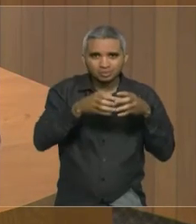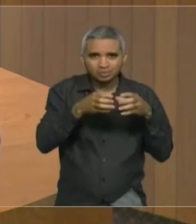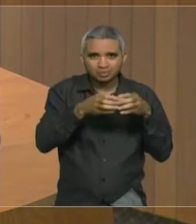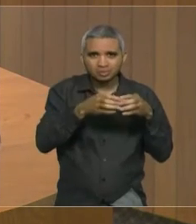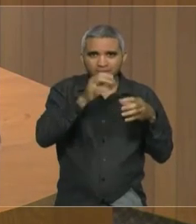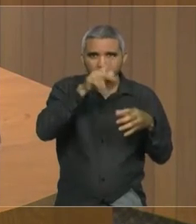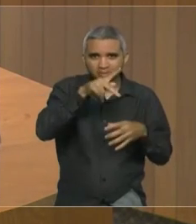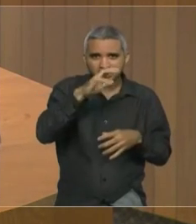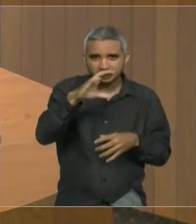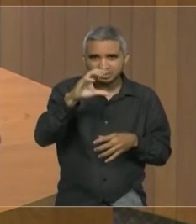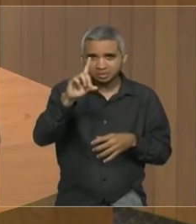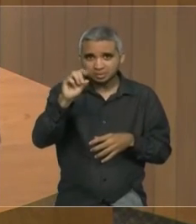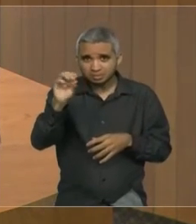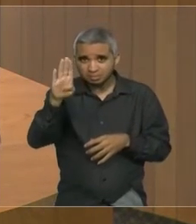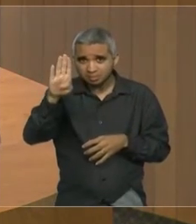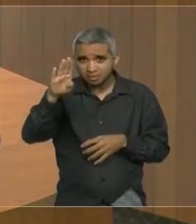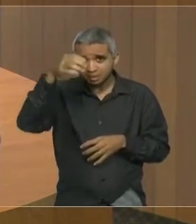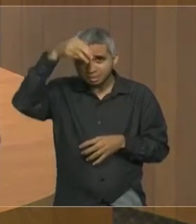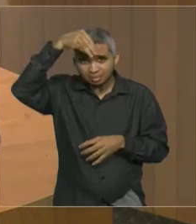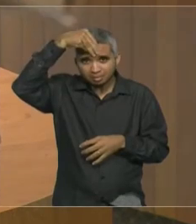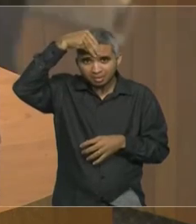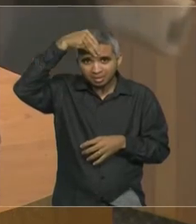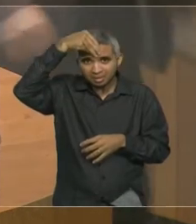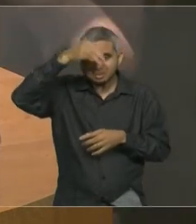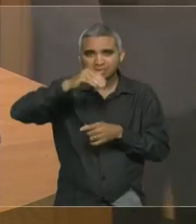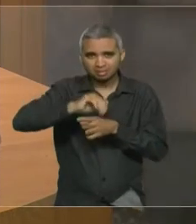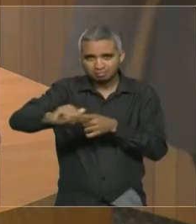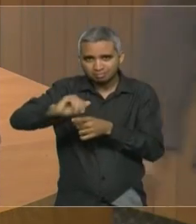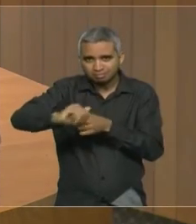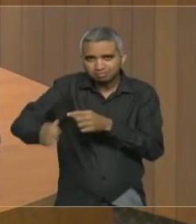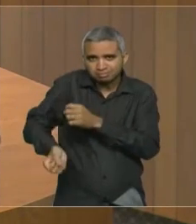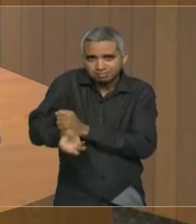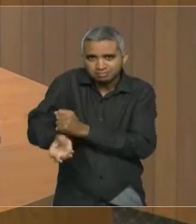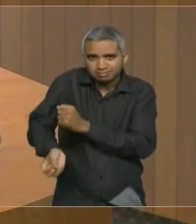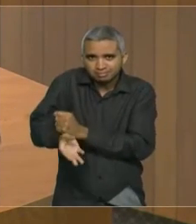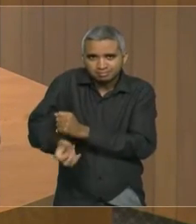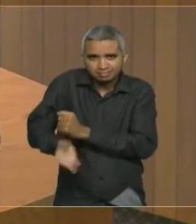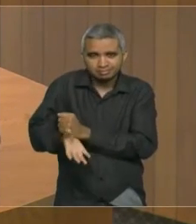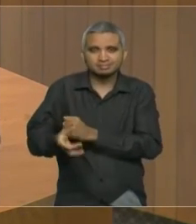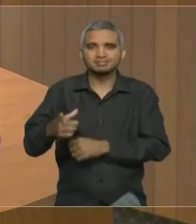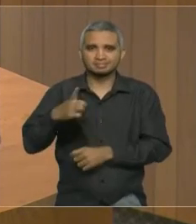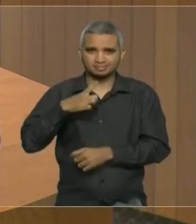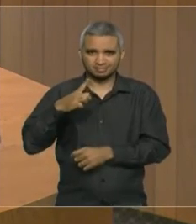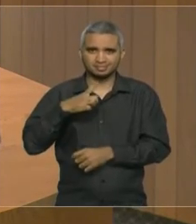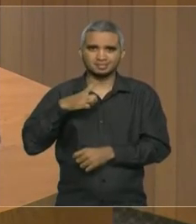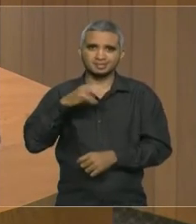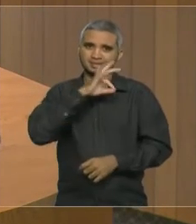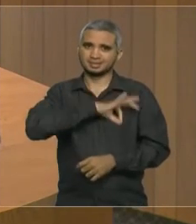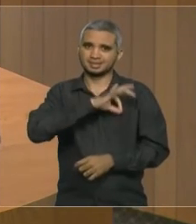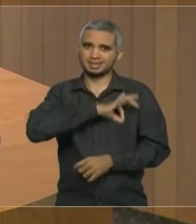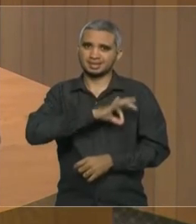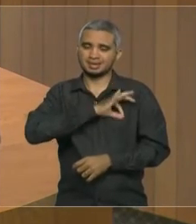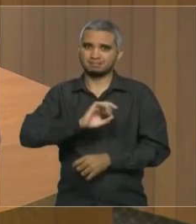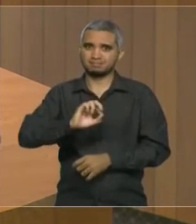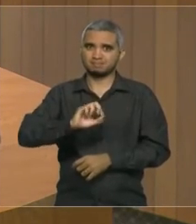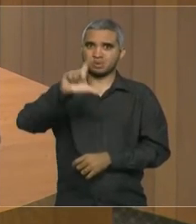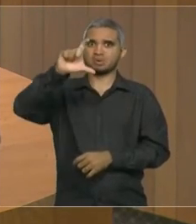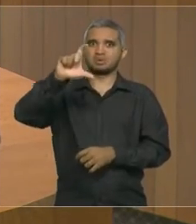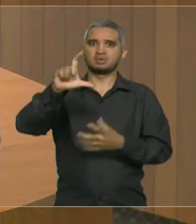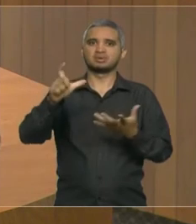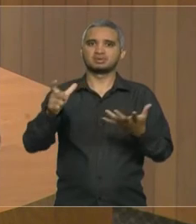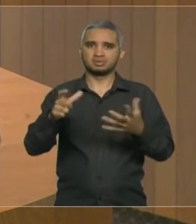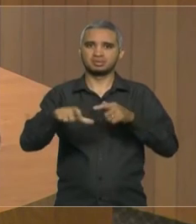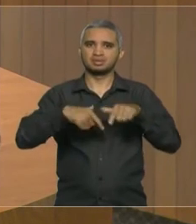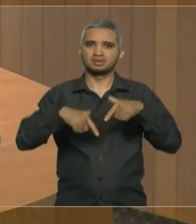governador, que estão sendo beneficiados com os altos cargos e altos salários na CAEMA.